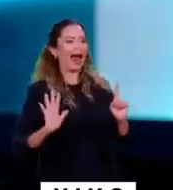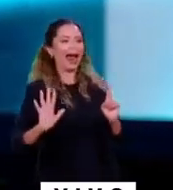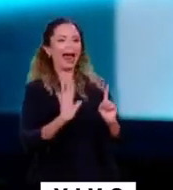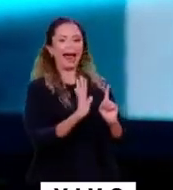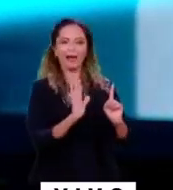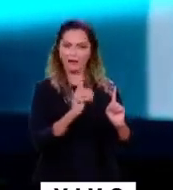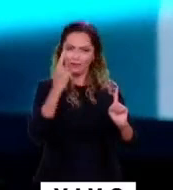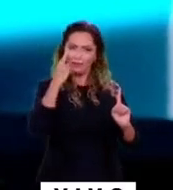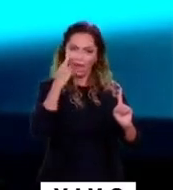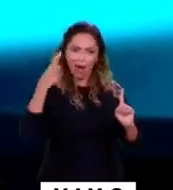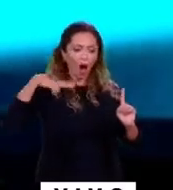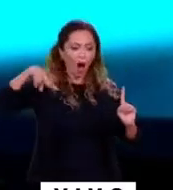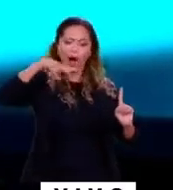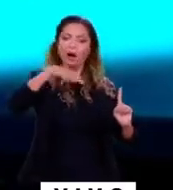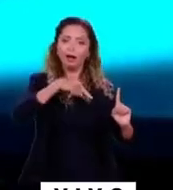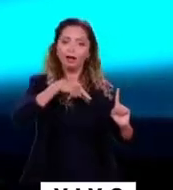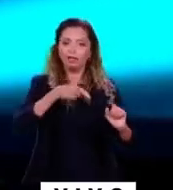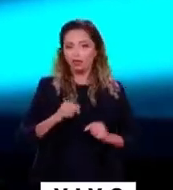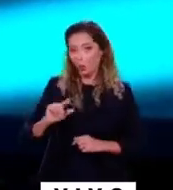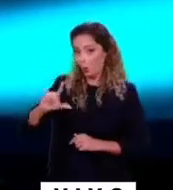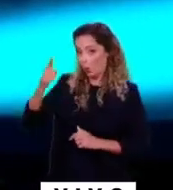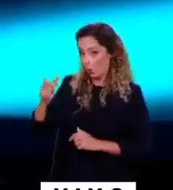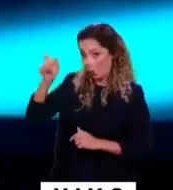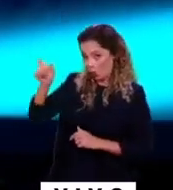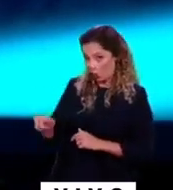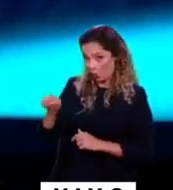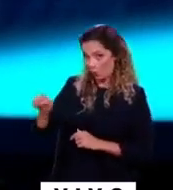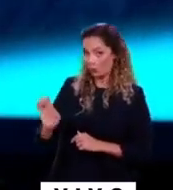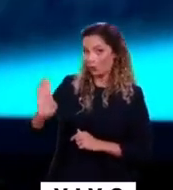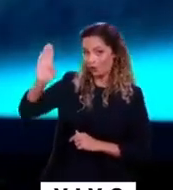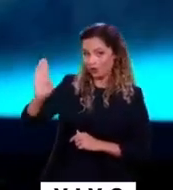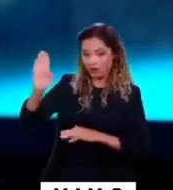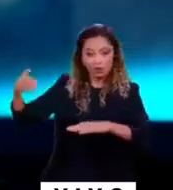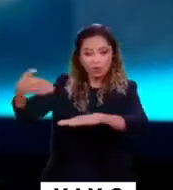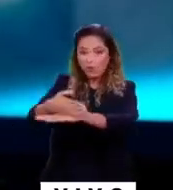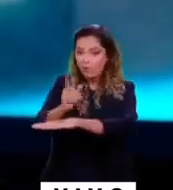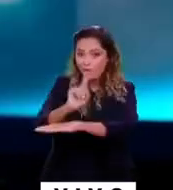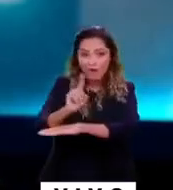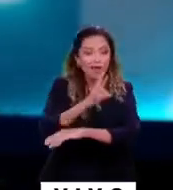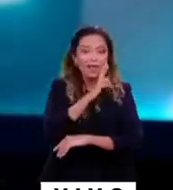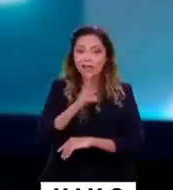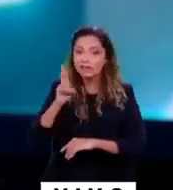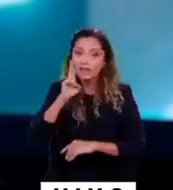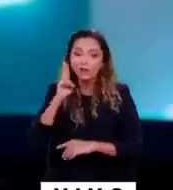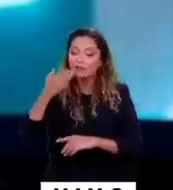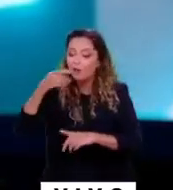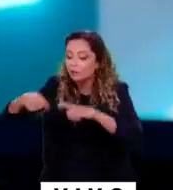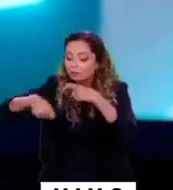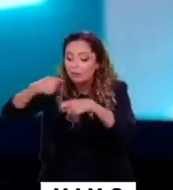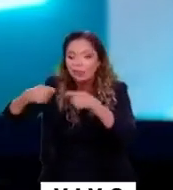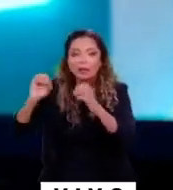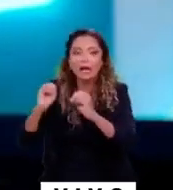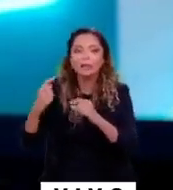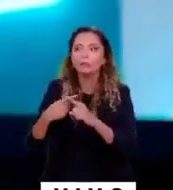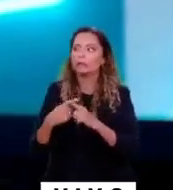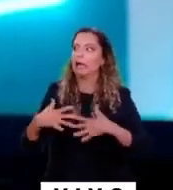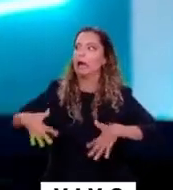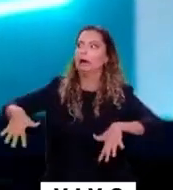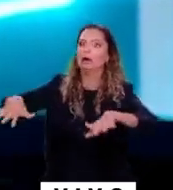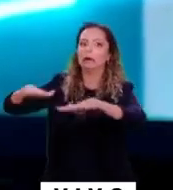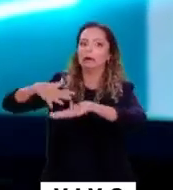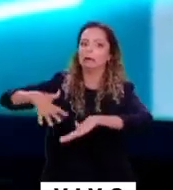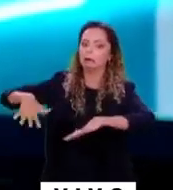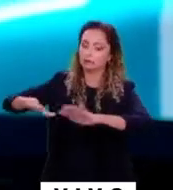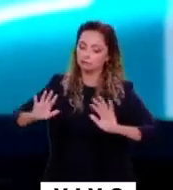se quer vai almoçar em restaurante do hotel porque não tem clima para tal tá então uma diferença enorme hoje todos dizem que